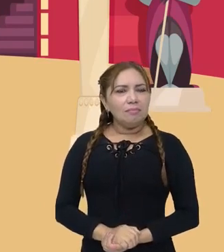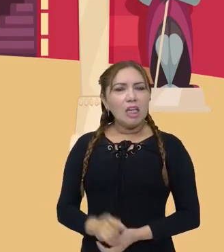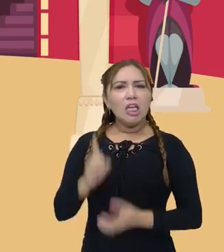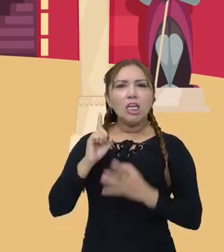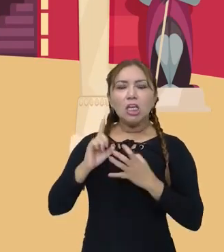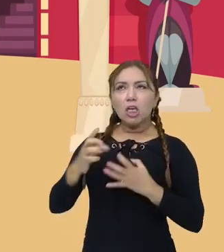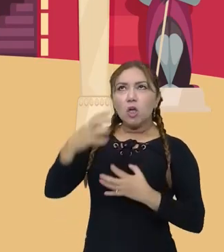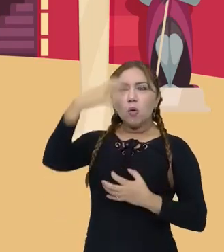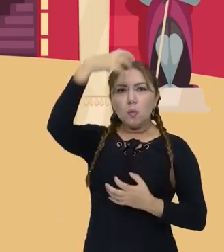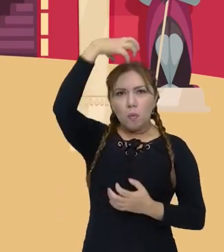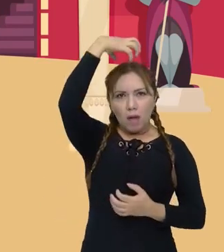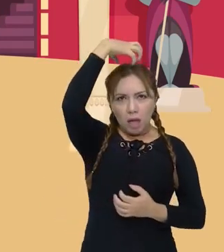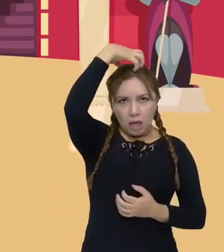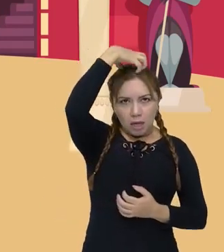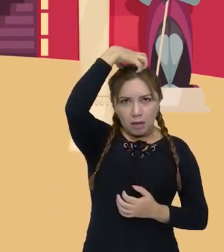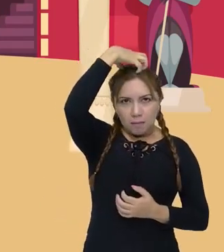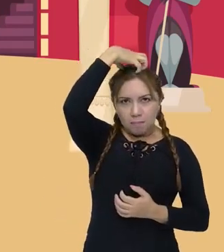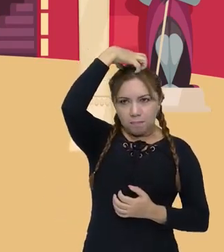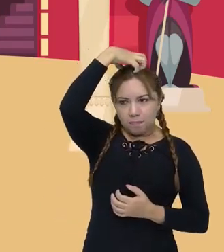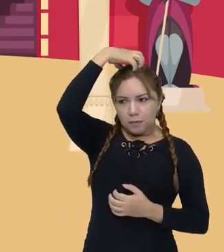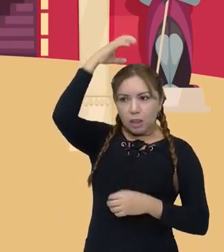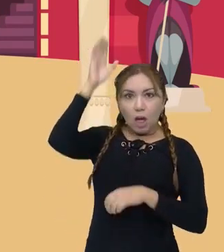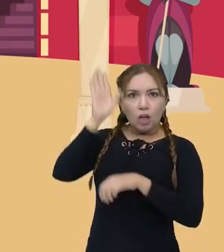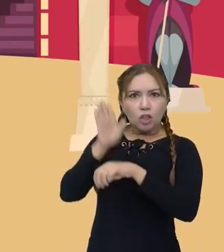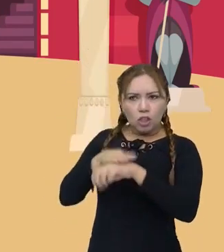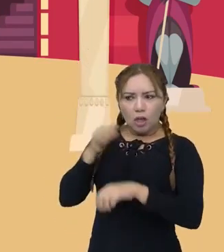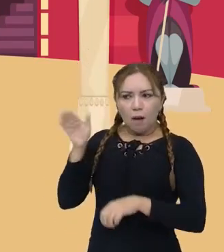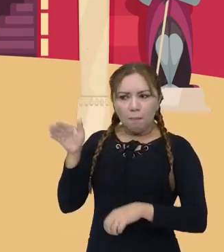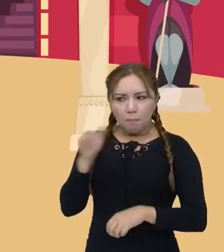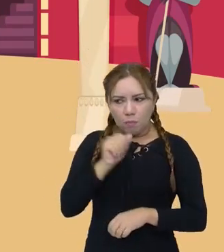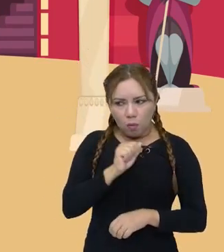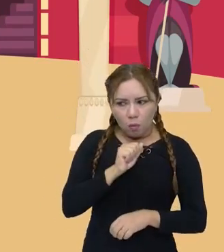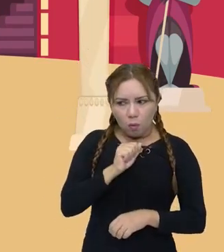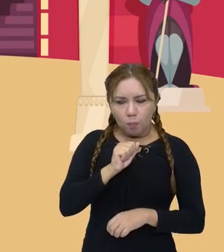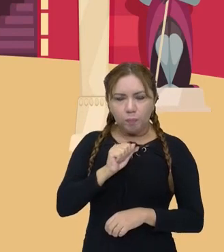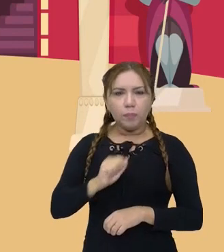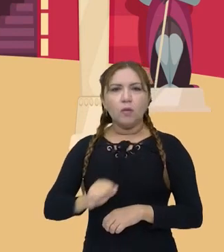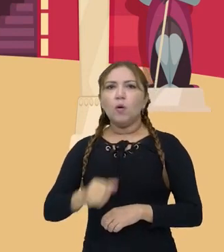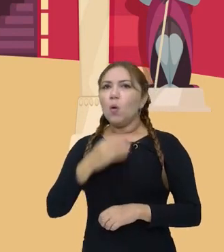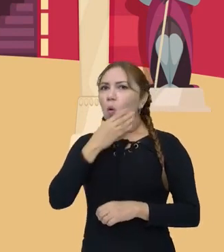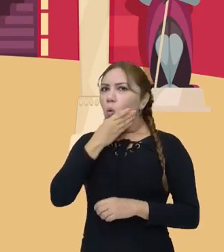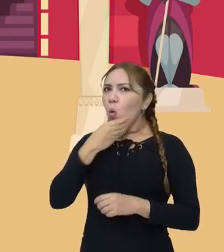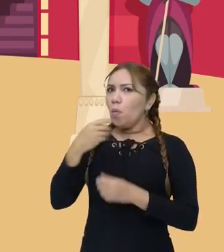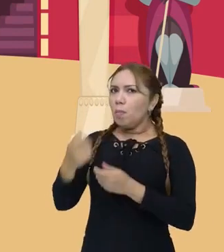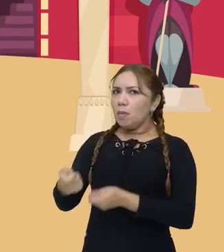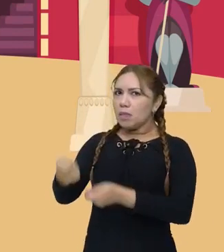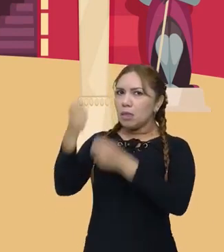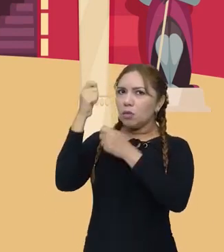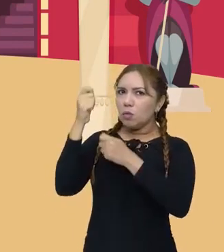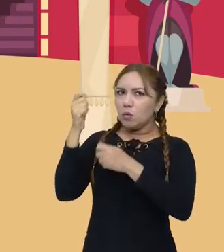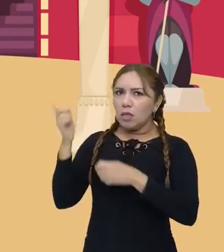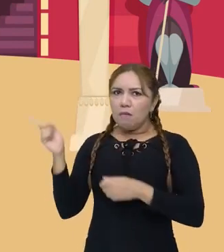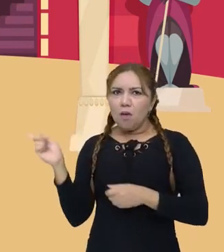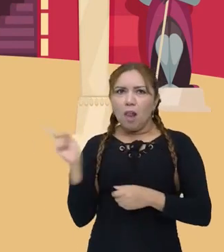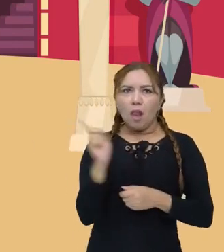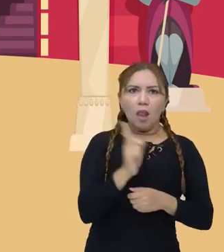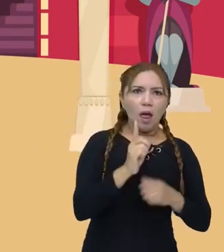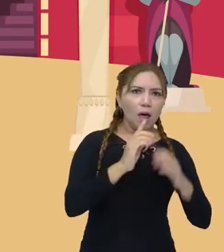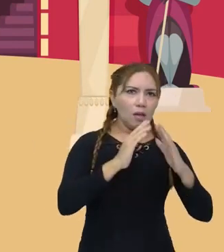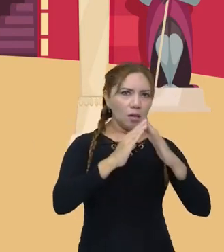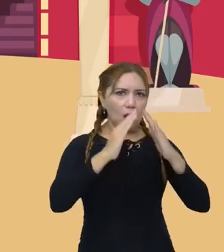que o rei chamou o pescador até o castelo para lhe lançar um grande